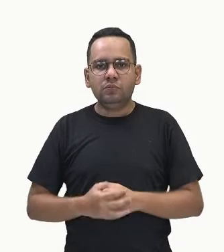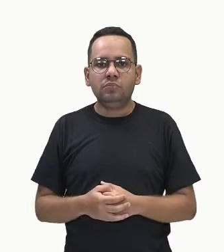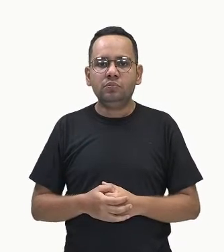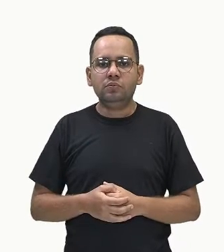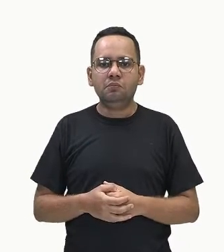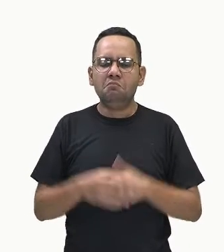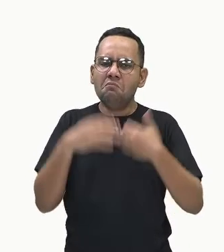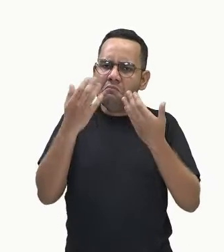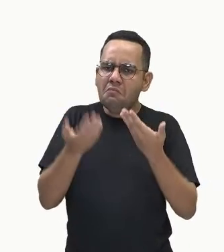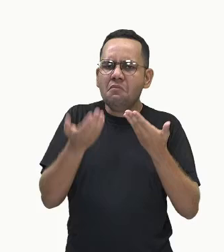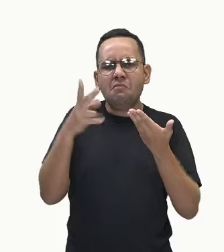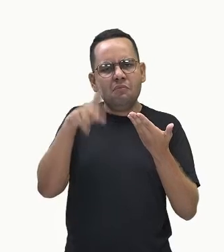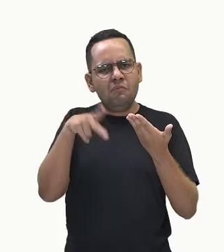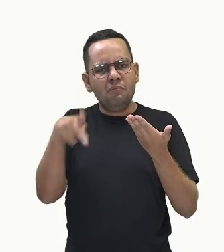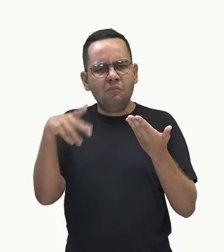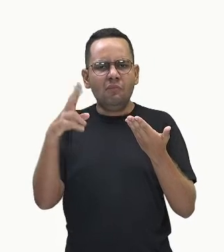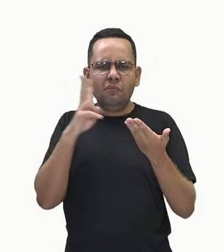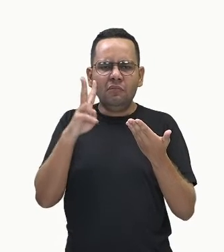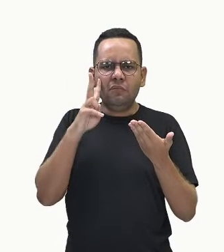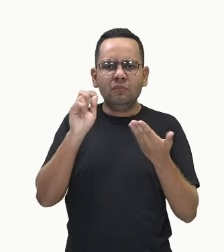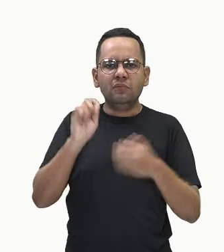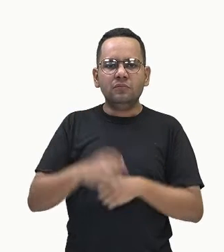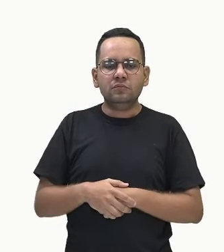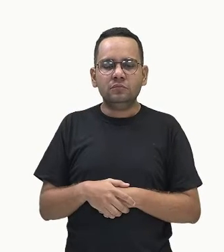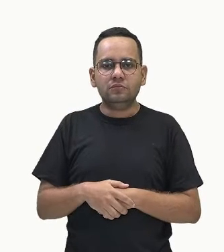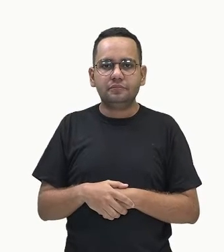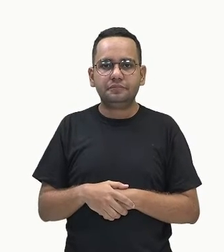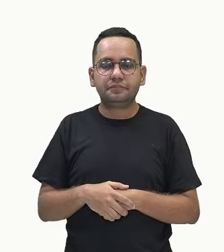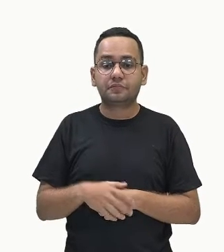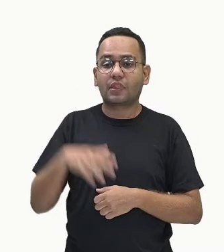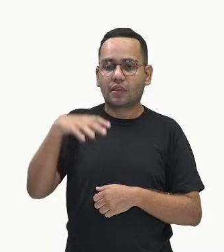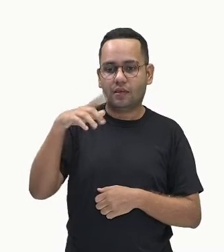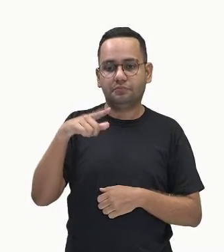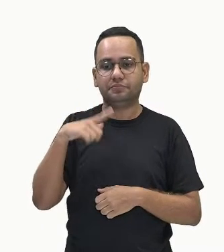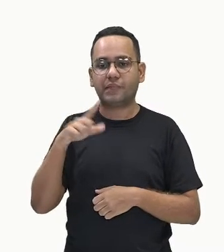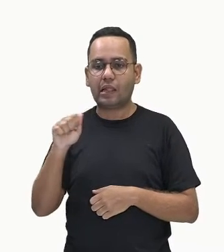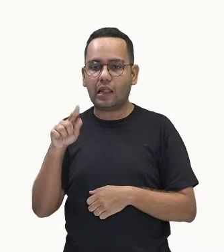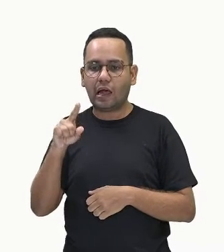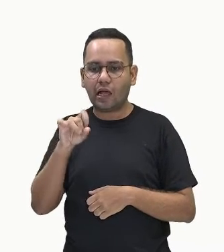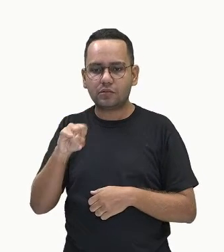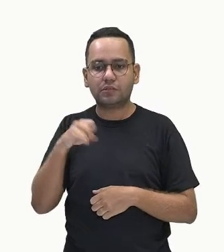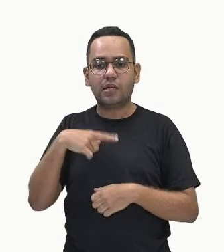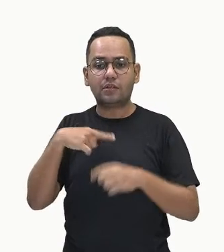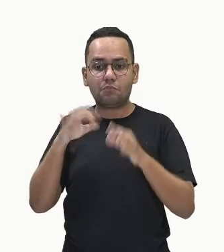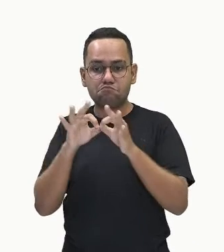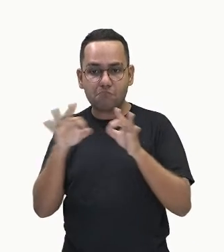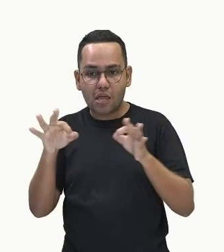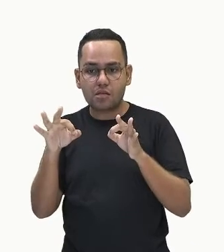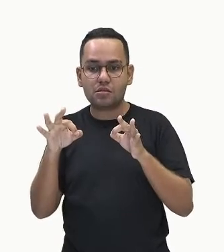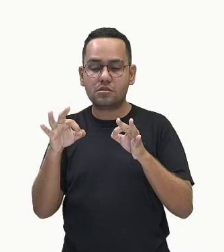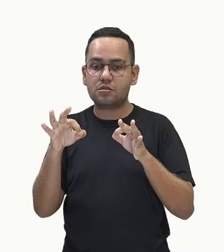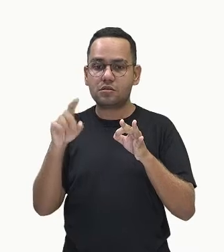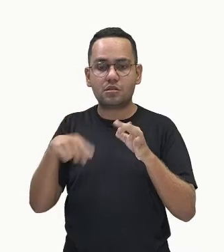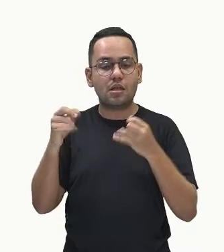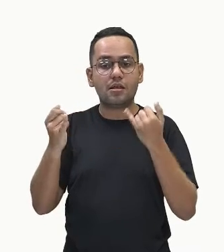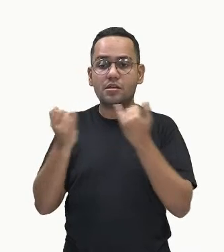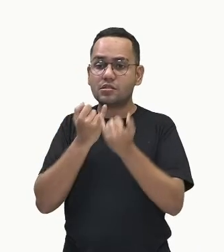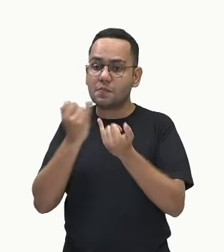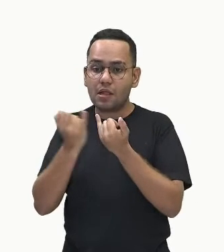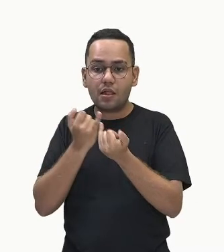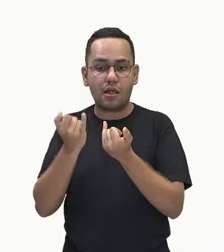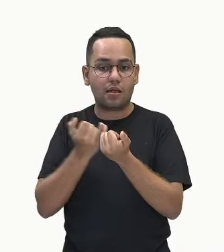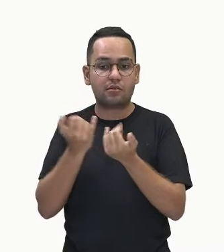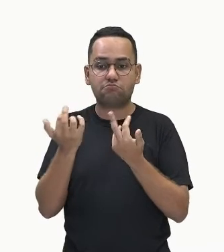os lados, né, eles possuem o quê? A mesma medida. A medida dos seus lados são o quê? Iguais,